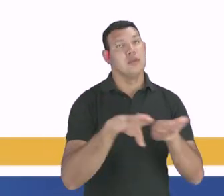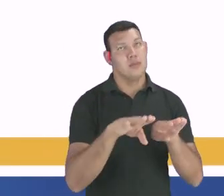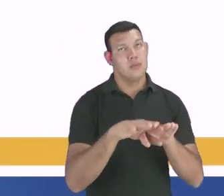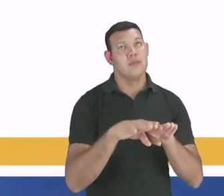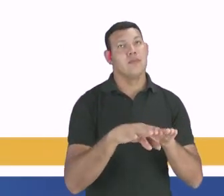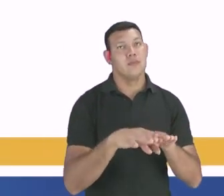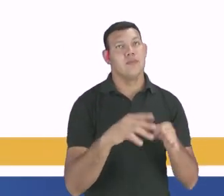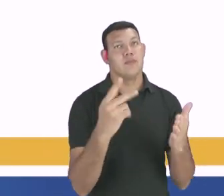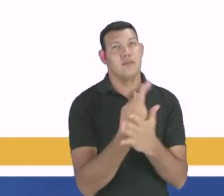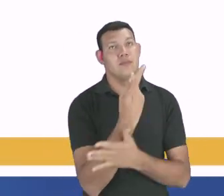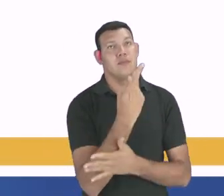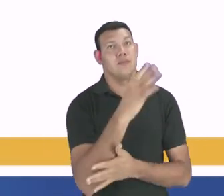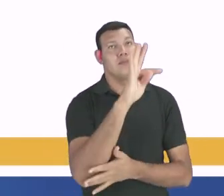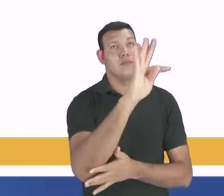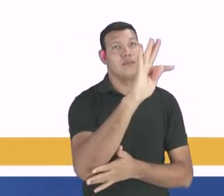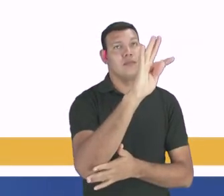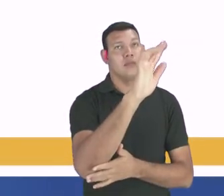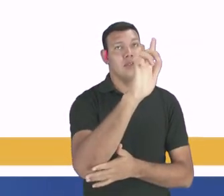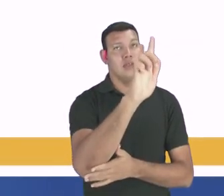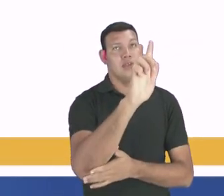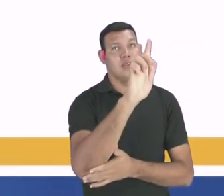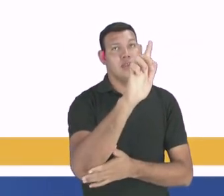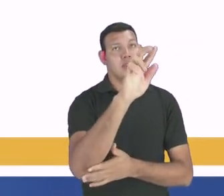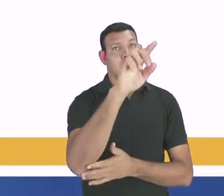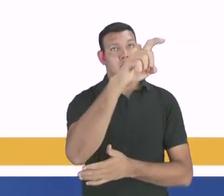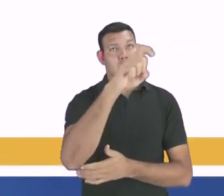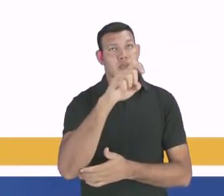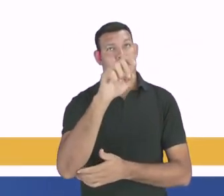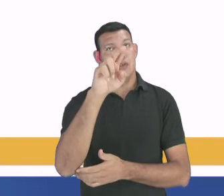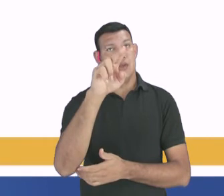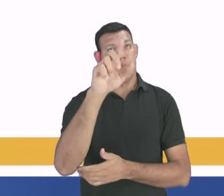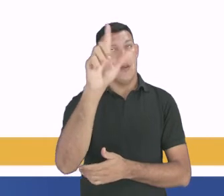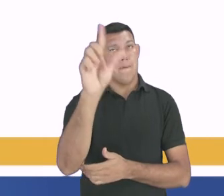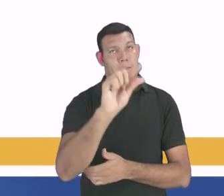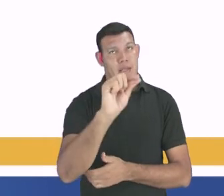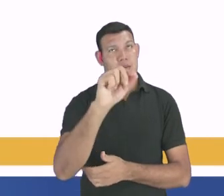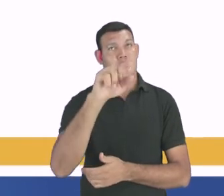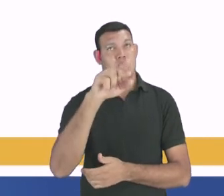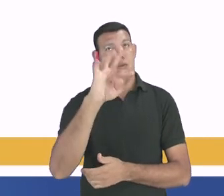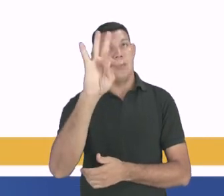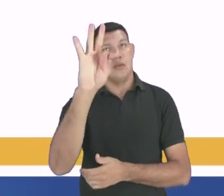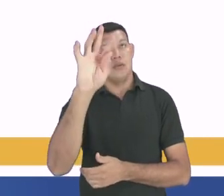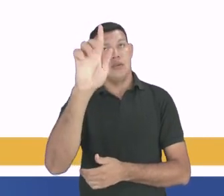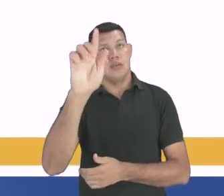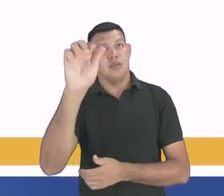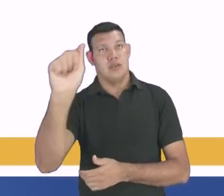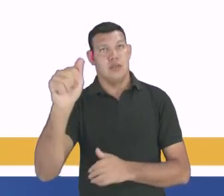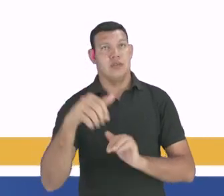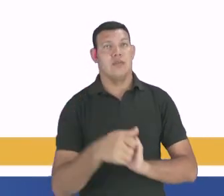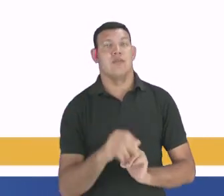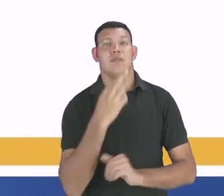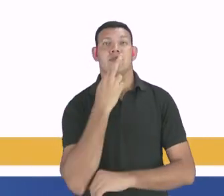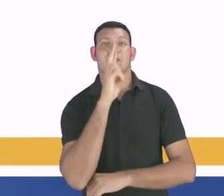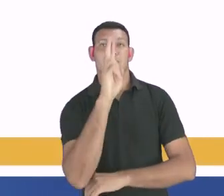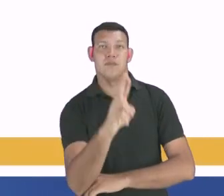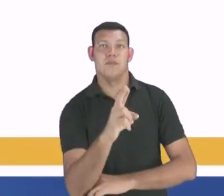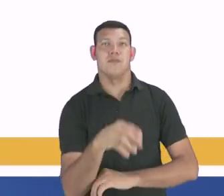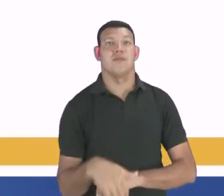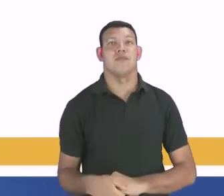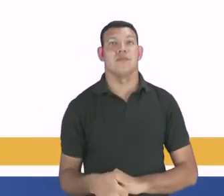também terá menor ou igual que o tangente de a, tá? Então, nesse caso, ao resolver a inequação de tangente de